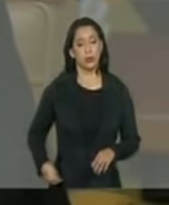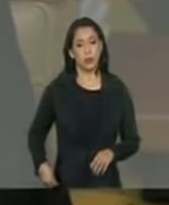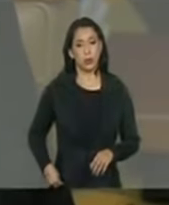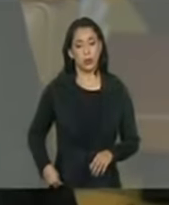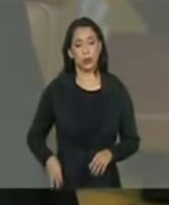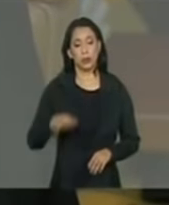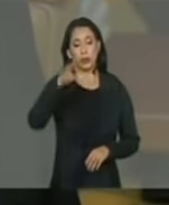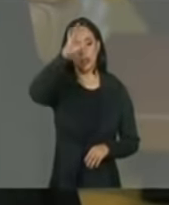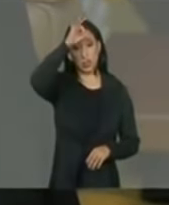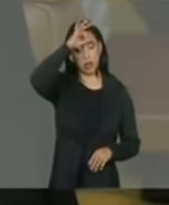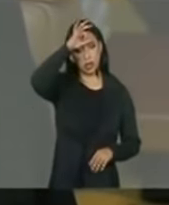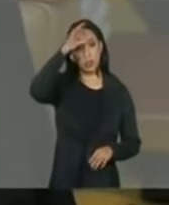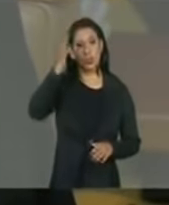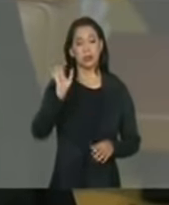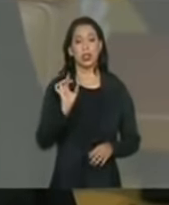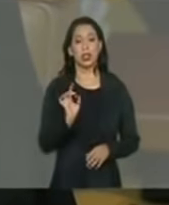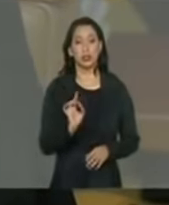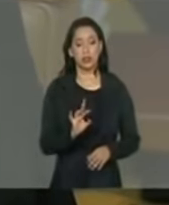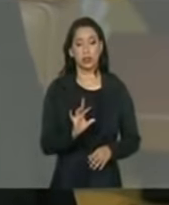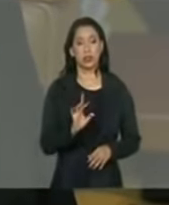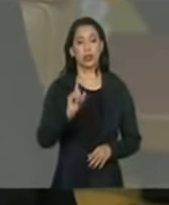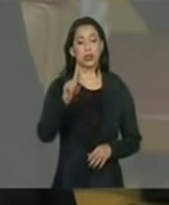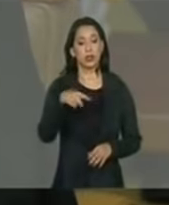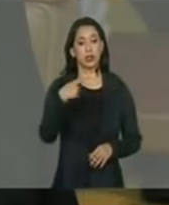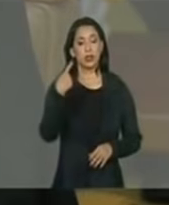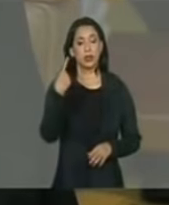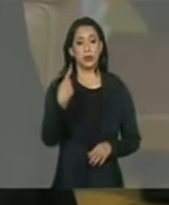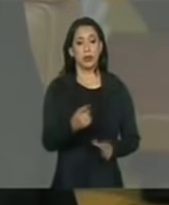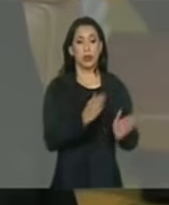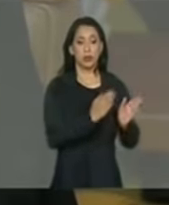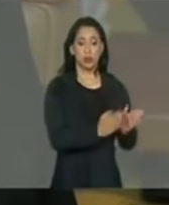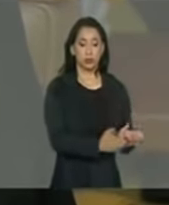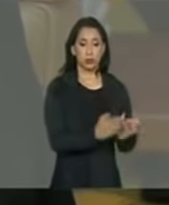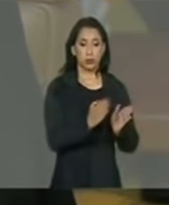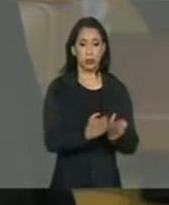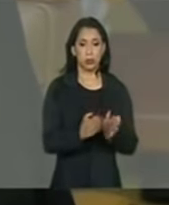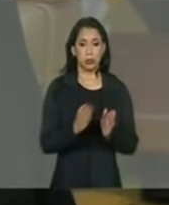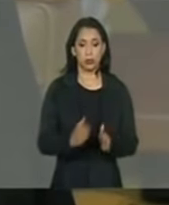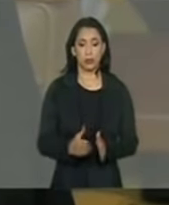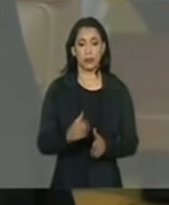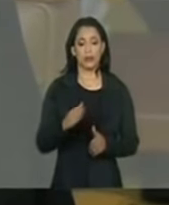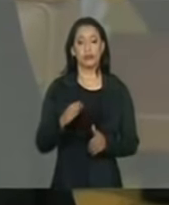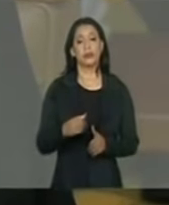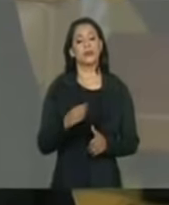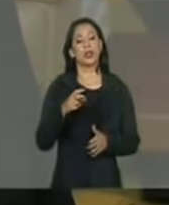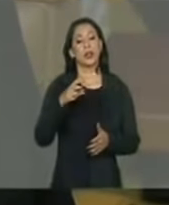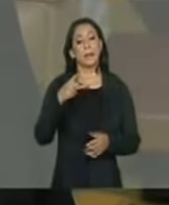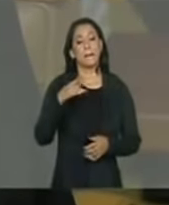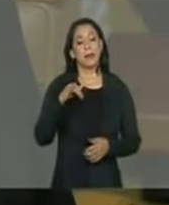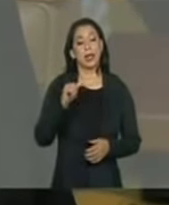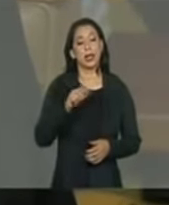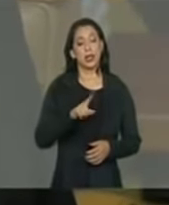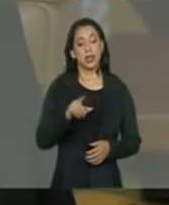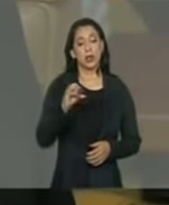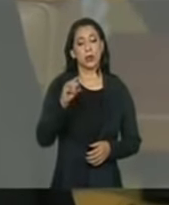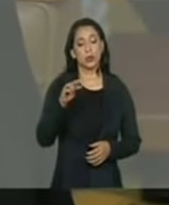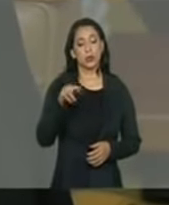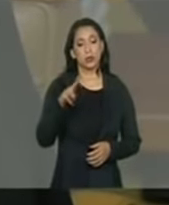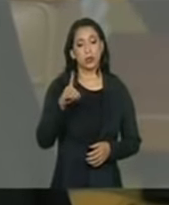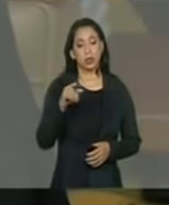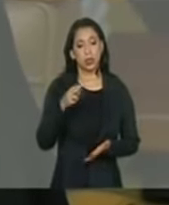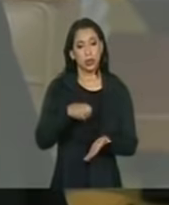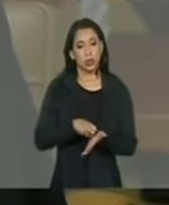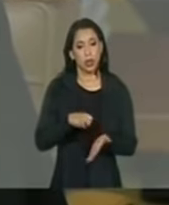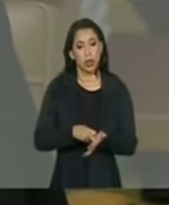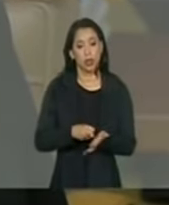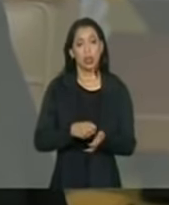inocência somente após o trânsito em julgado da sentença penal condenatória é por isso